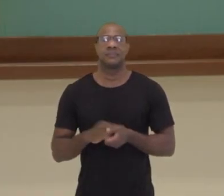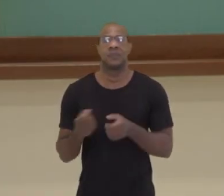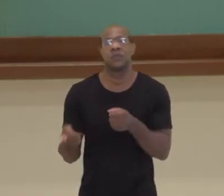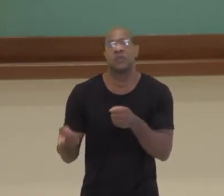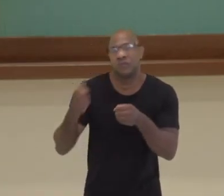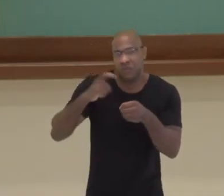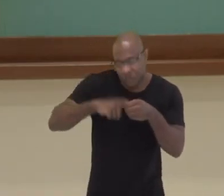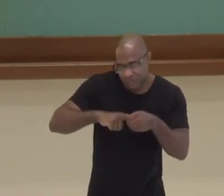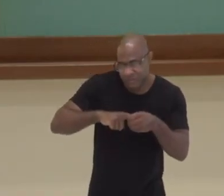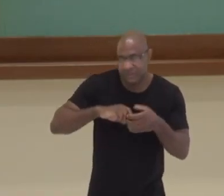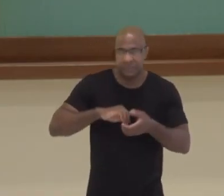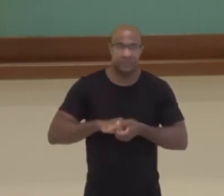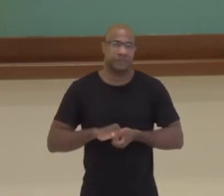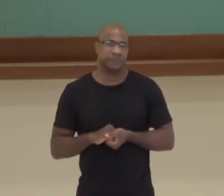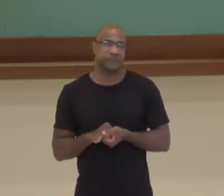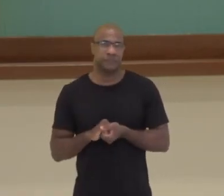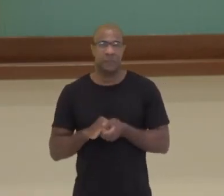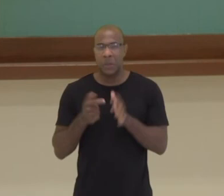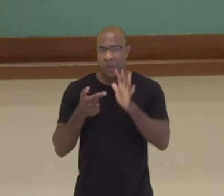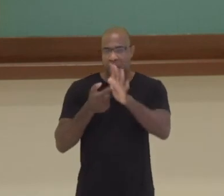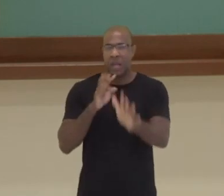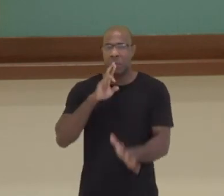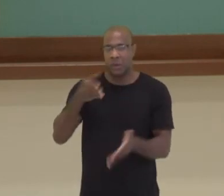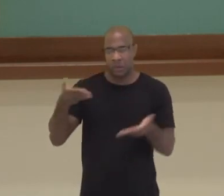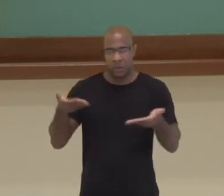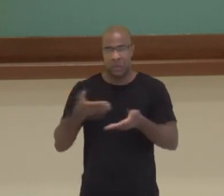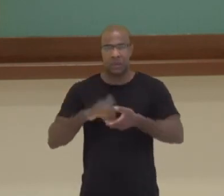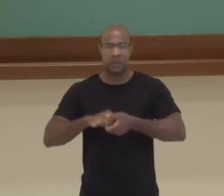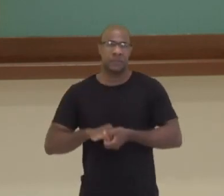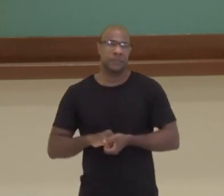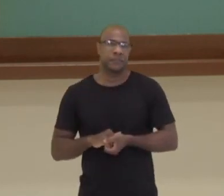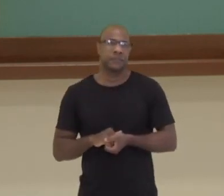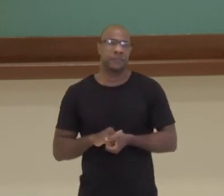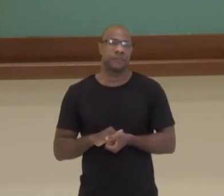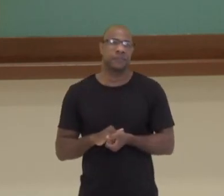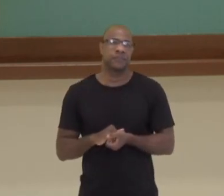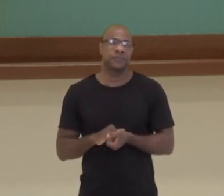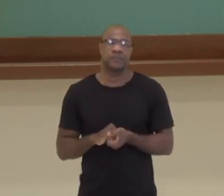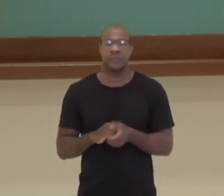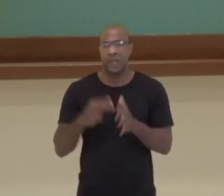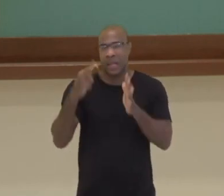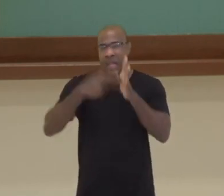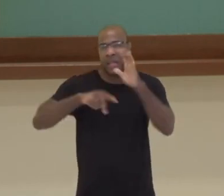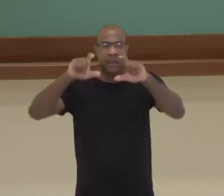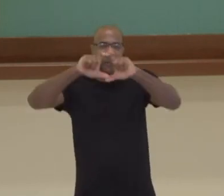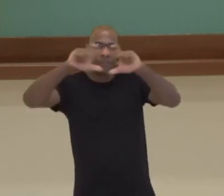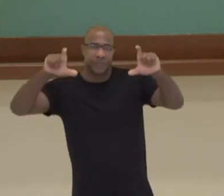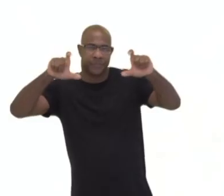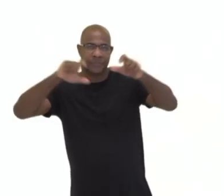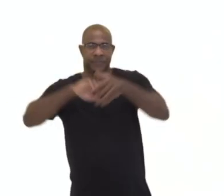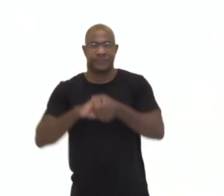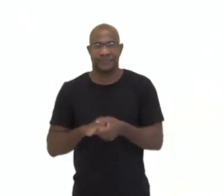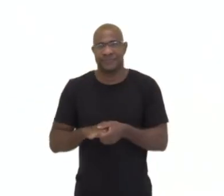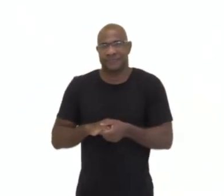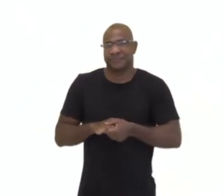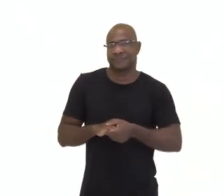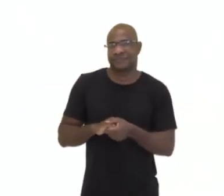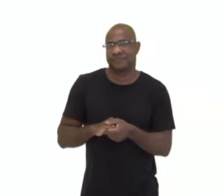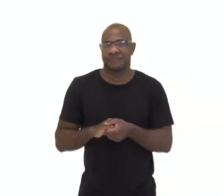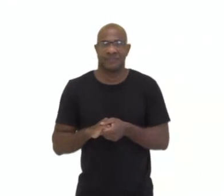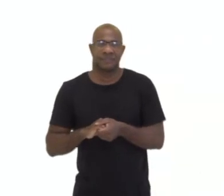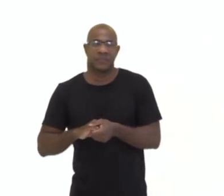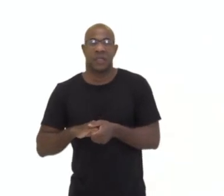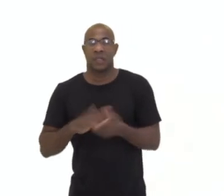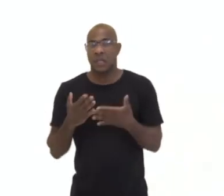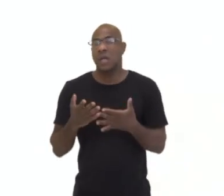Voltei, claro que voltei, gabaritar contigo, vamos lá? Leia o fragmento. Tanto Luiz Fernando Veríssimo como eu